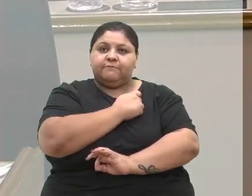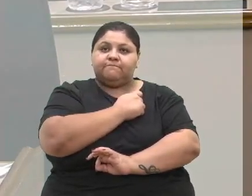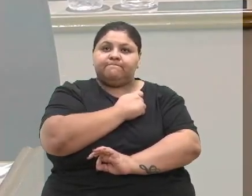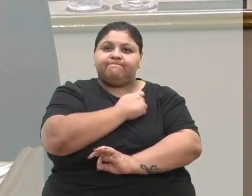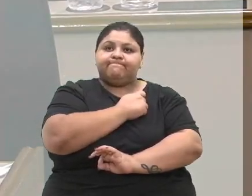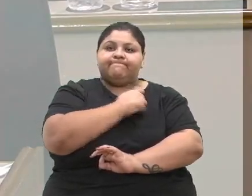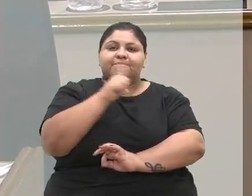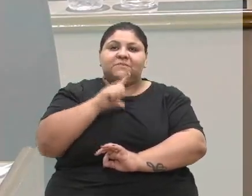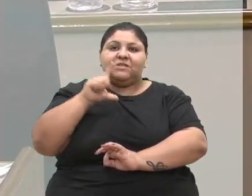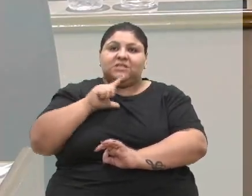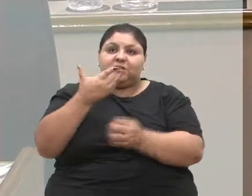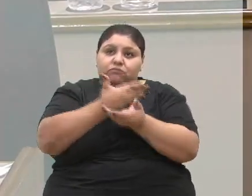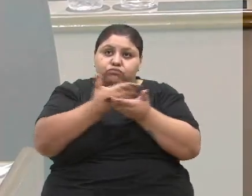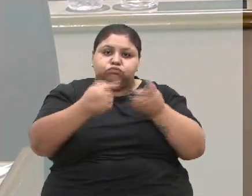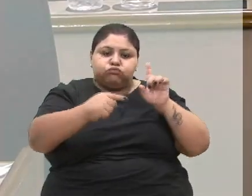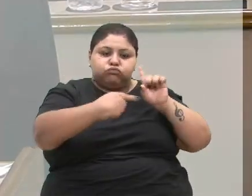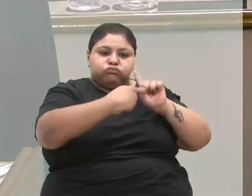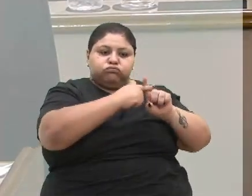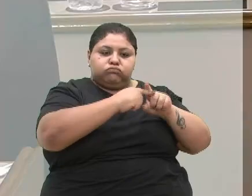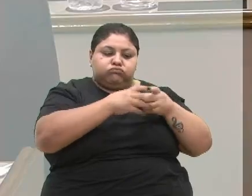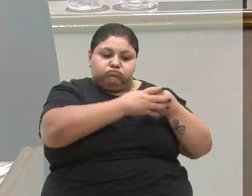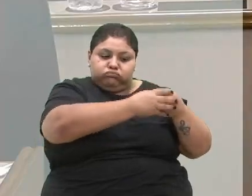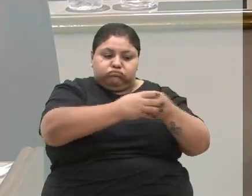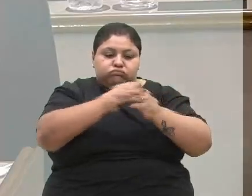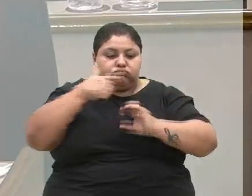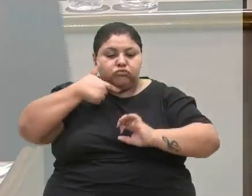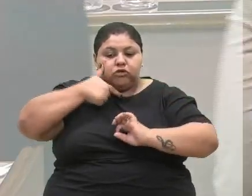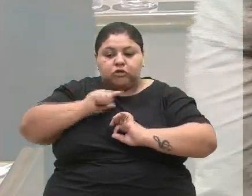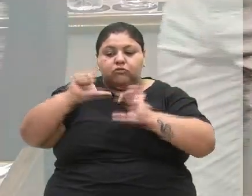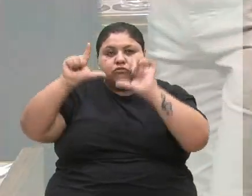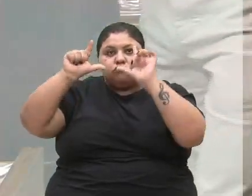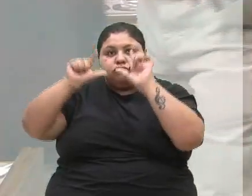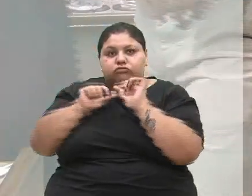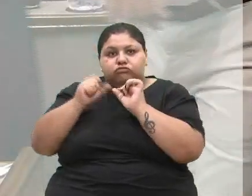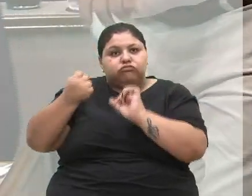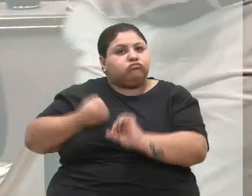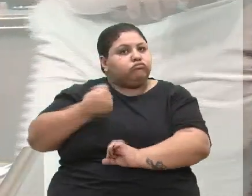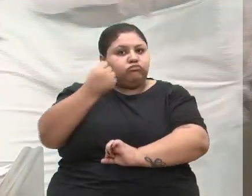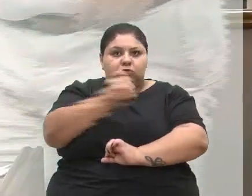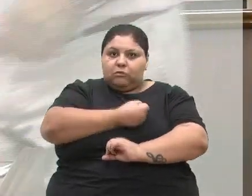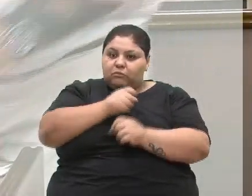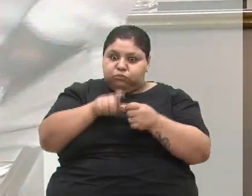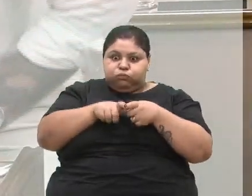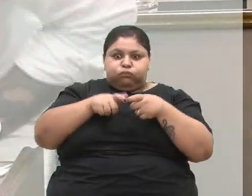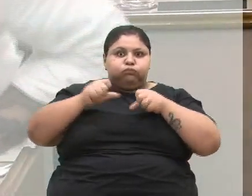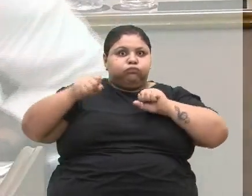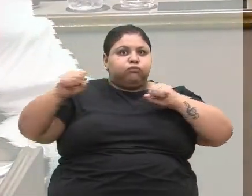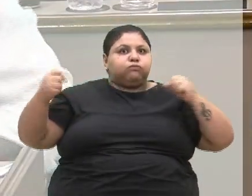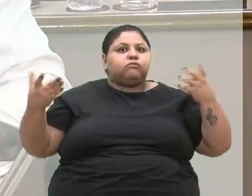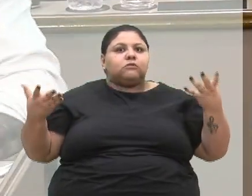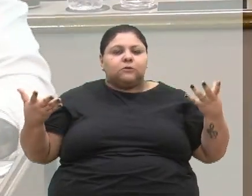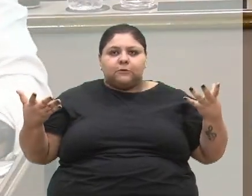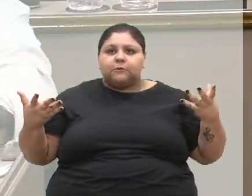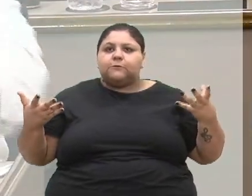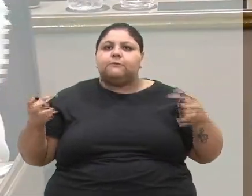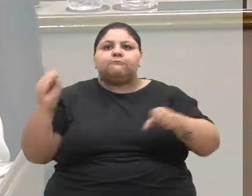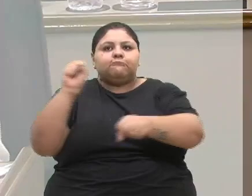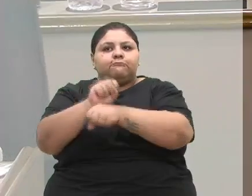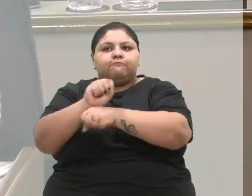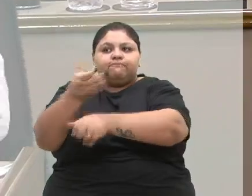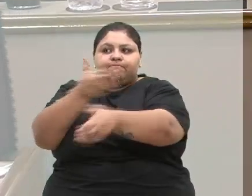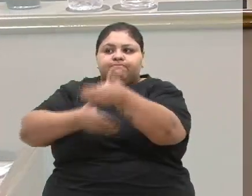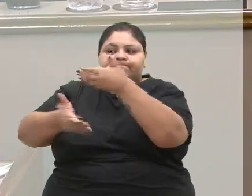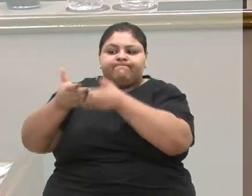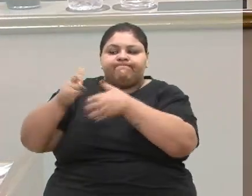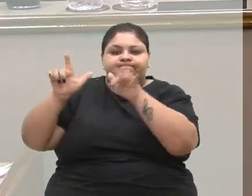como ponto positivo que a equipe conseguiu reduzir em números absolutos o aguardo para atendimento na